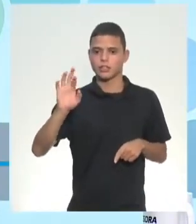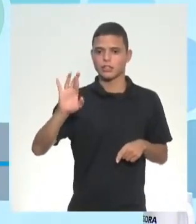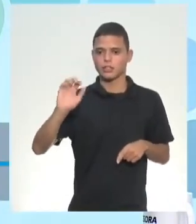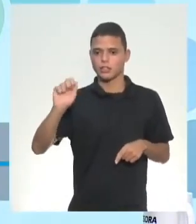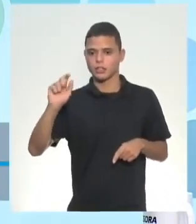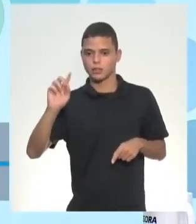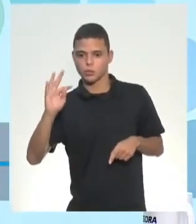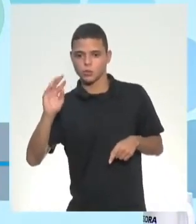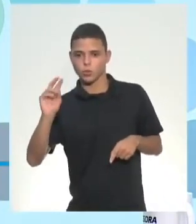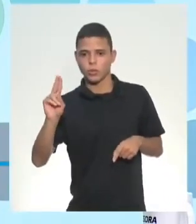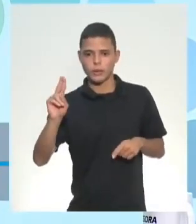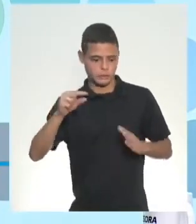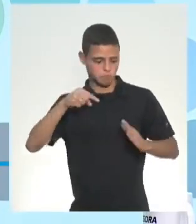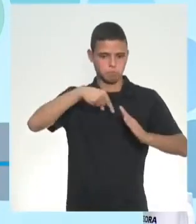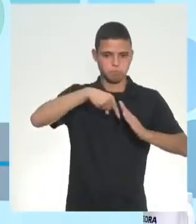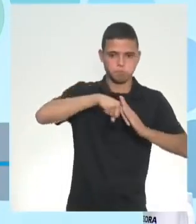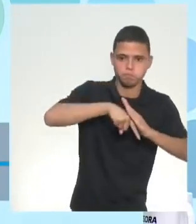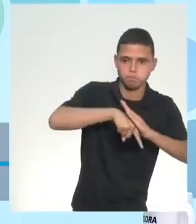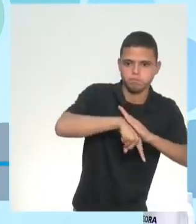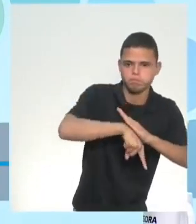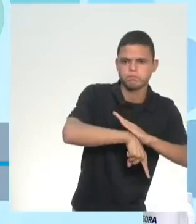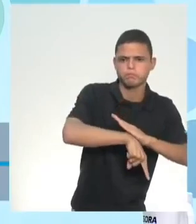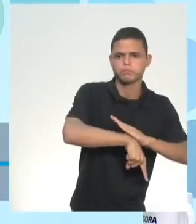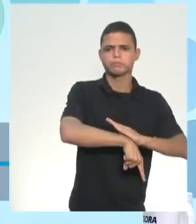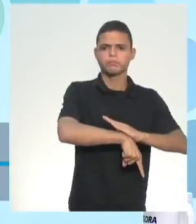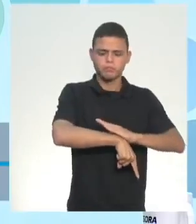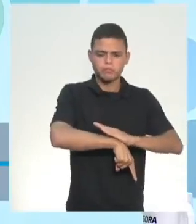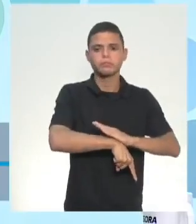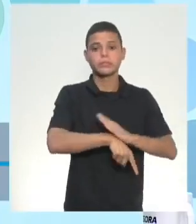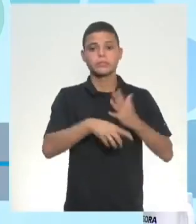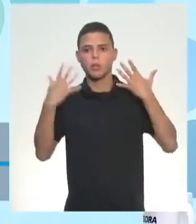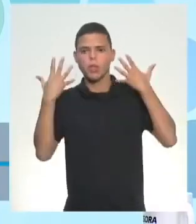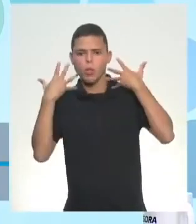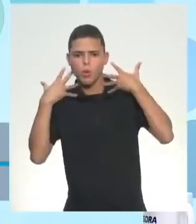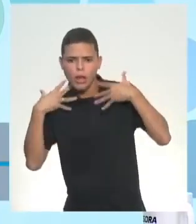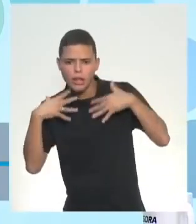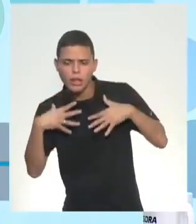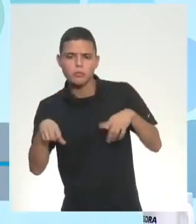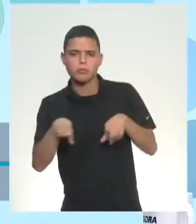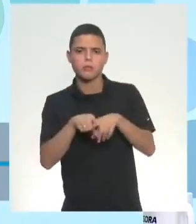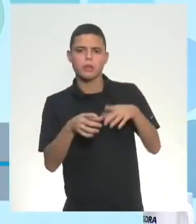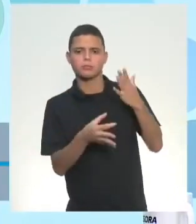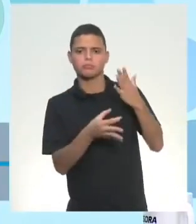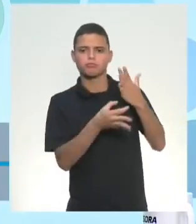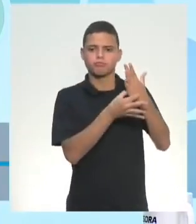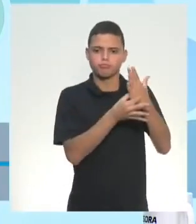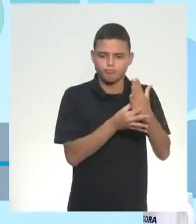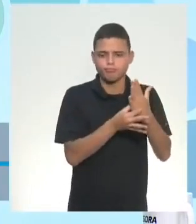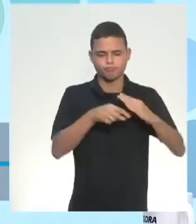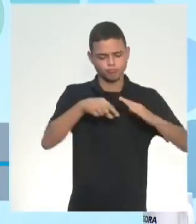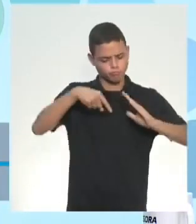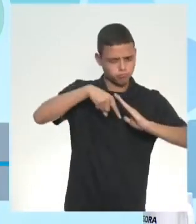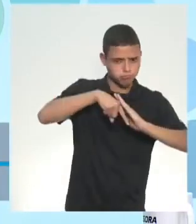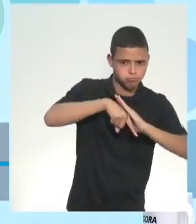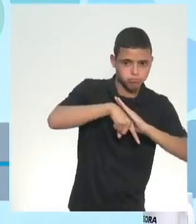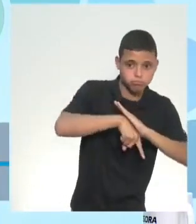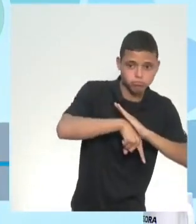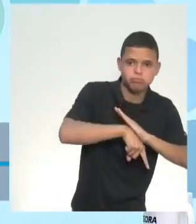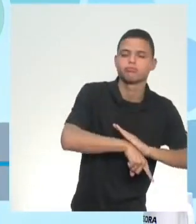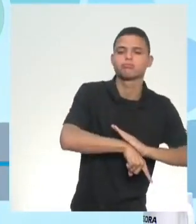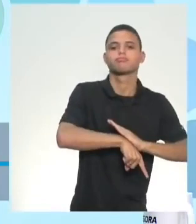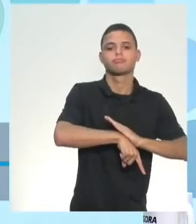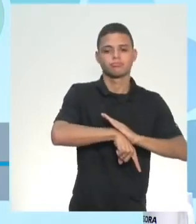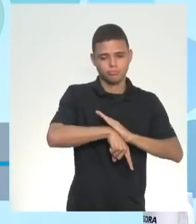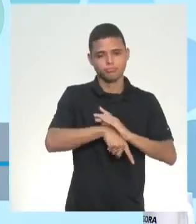vai se aprofundando nesse tema e cada vez chegando mais próximo, né, da realidade